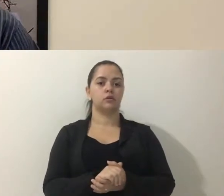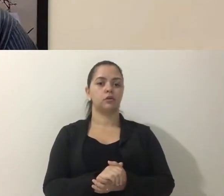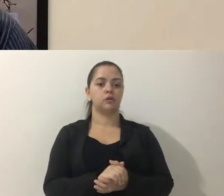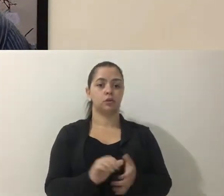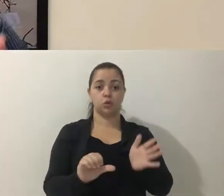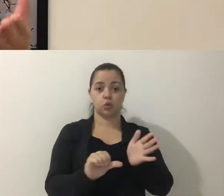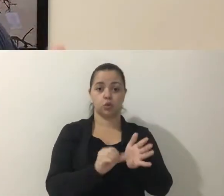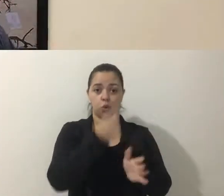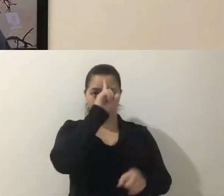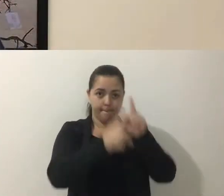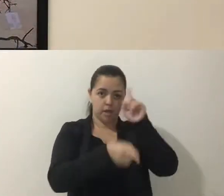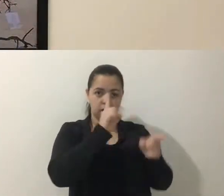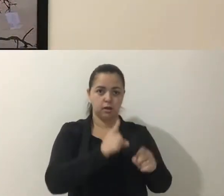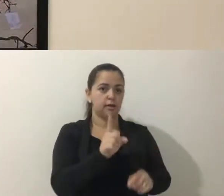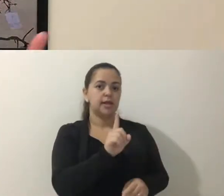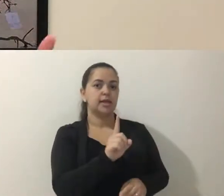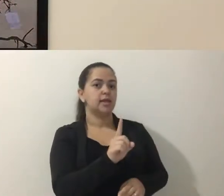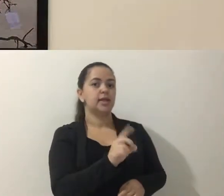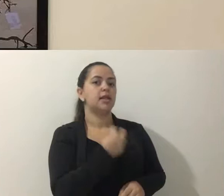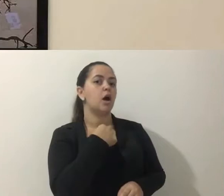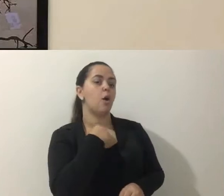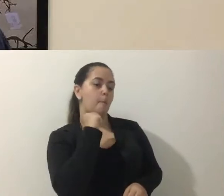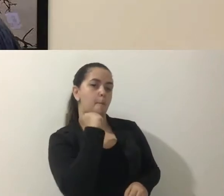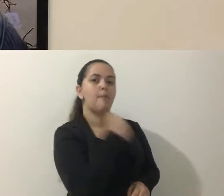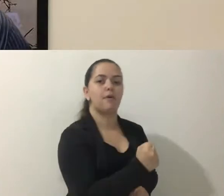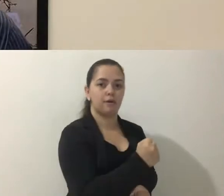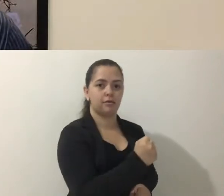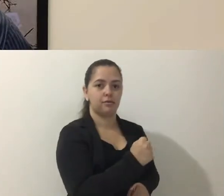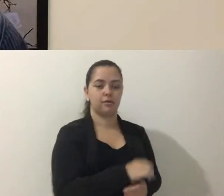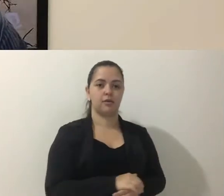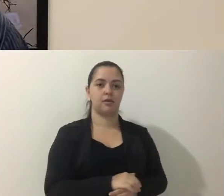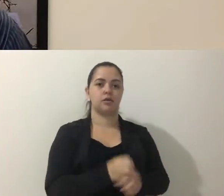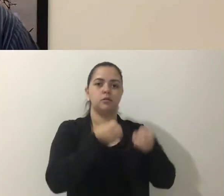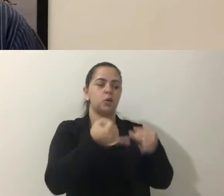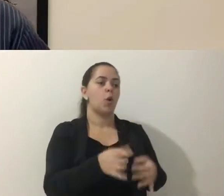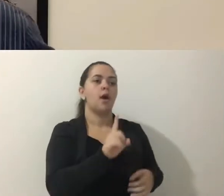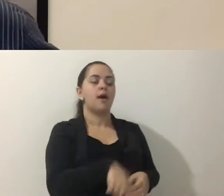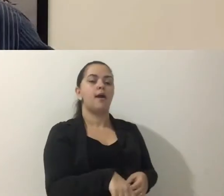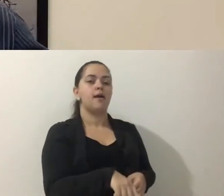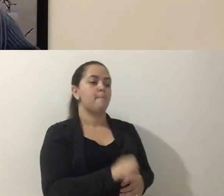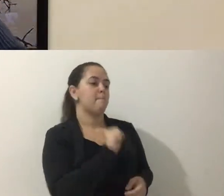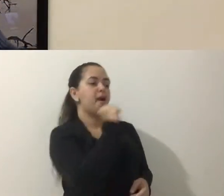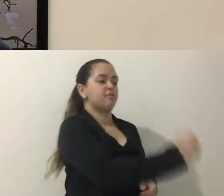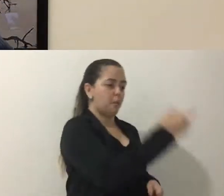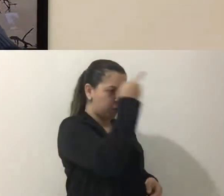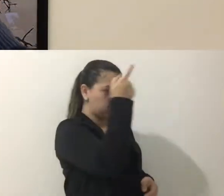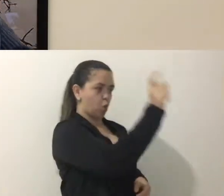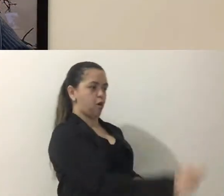do sexto mandamento, né? Não matarás, ele falando que o que está em jogo ali é o